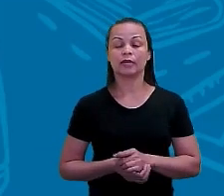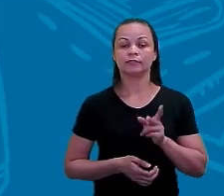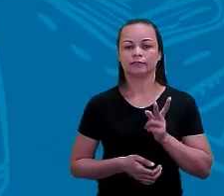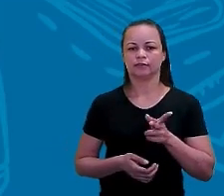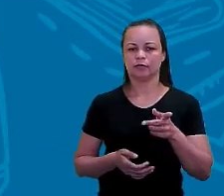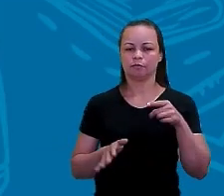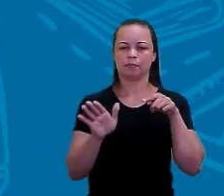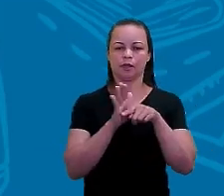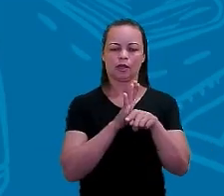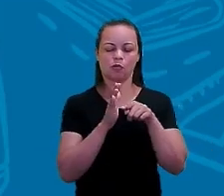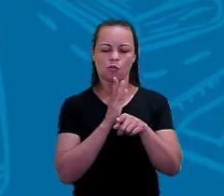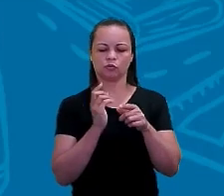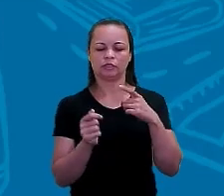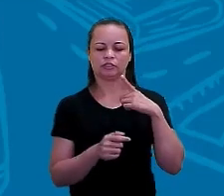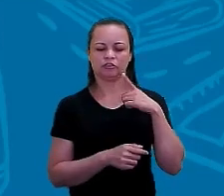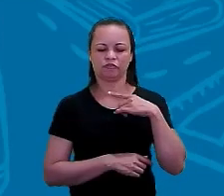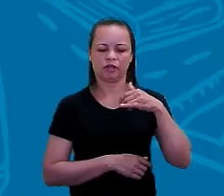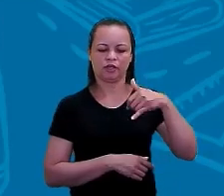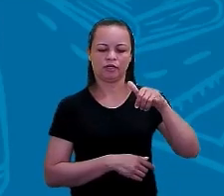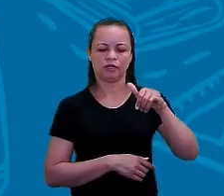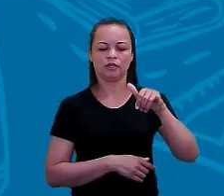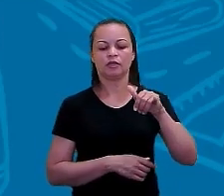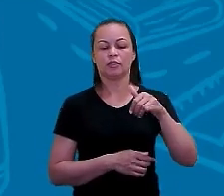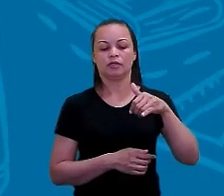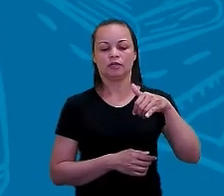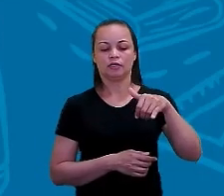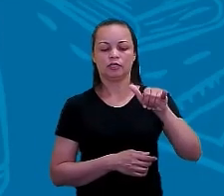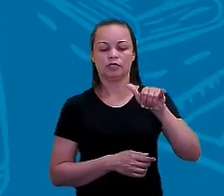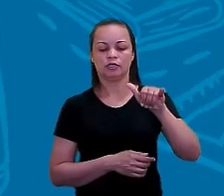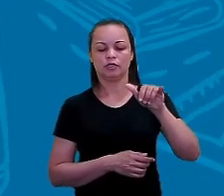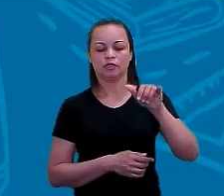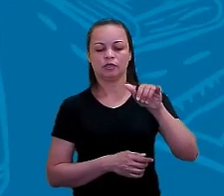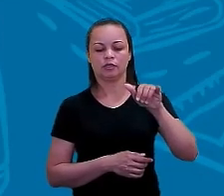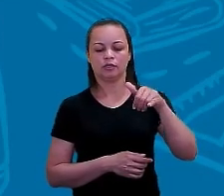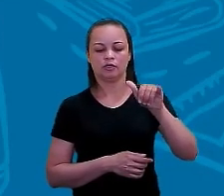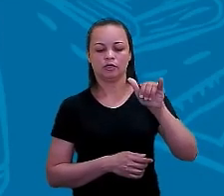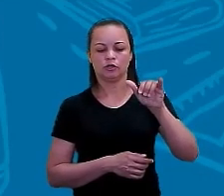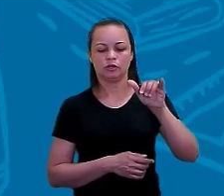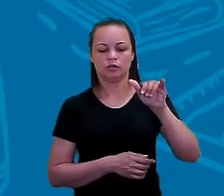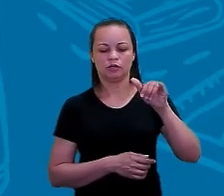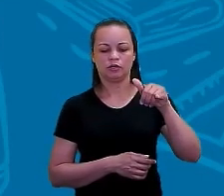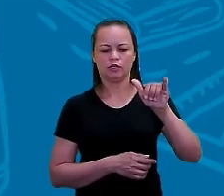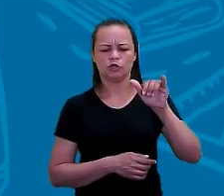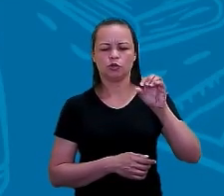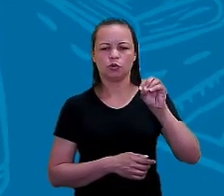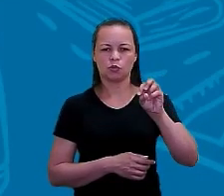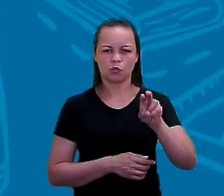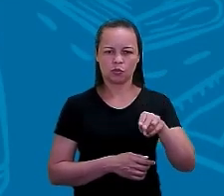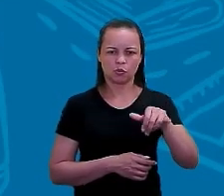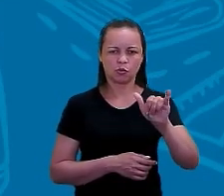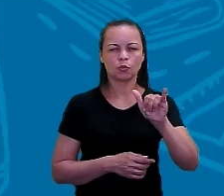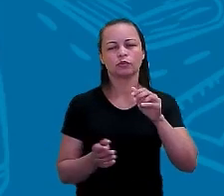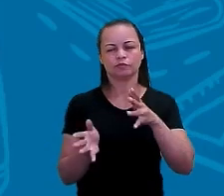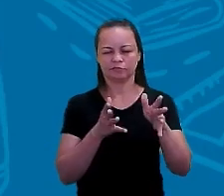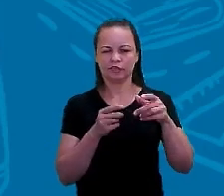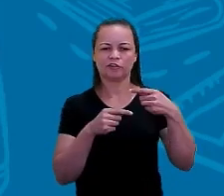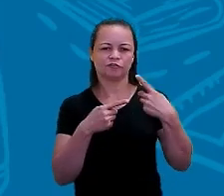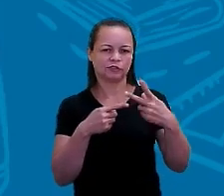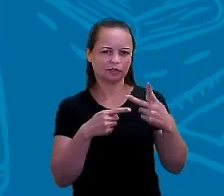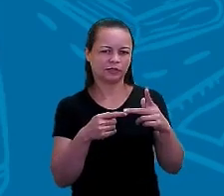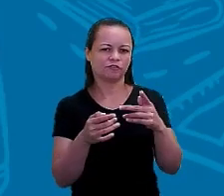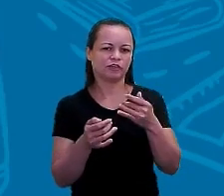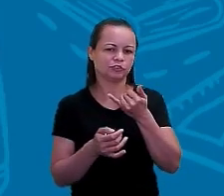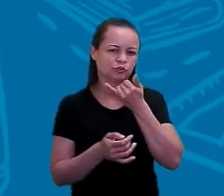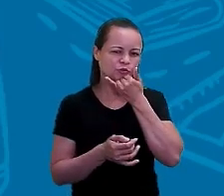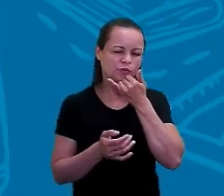for feita com you, você troca por I. Por quê? Quando eu pergunto, você fez alguma coisa? Você não responde, sim,